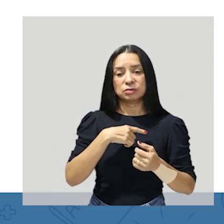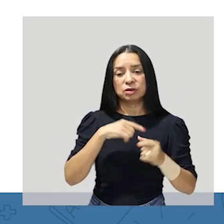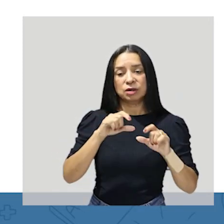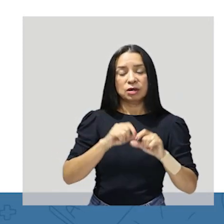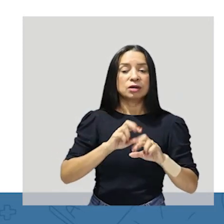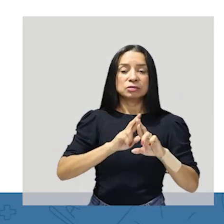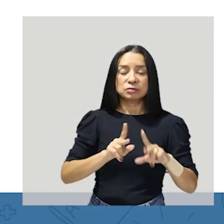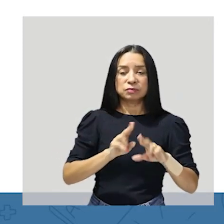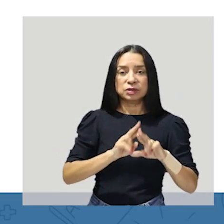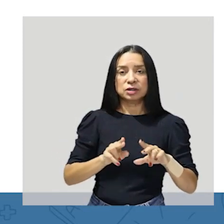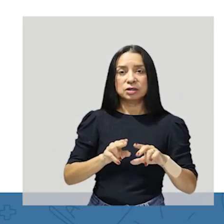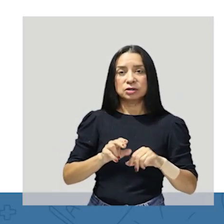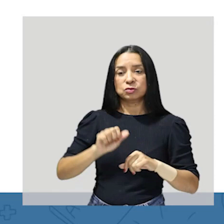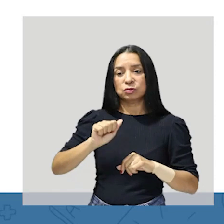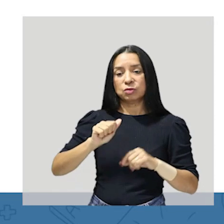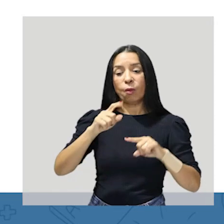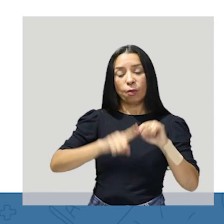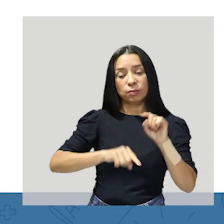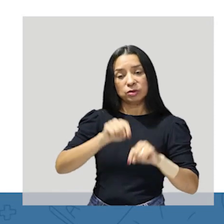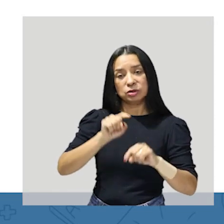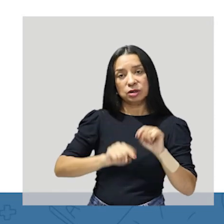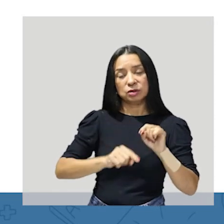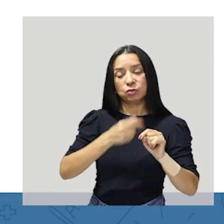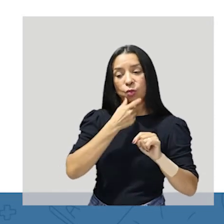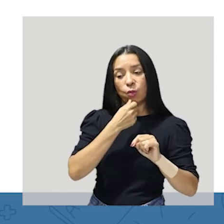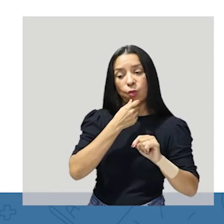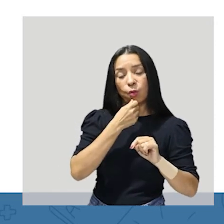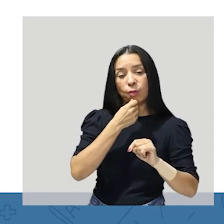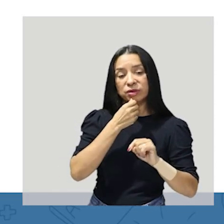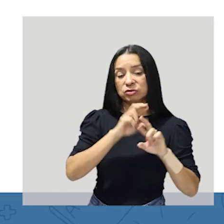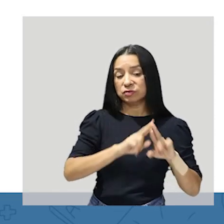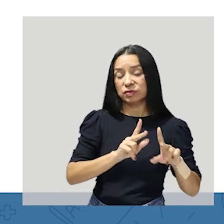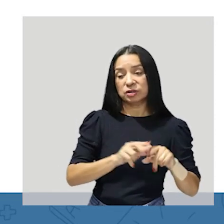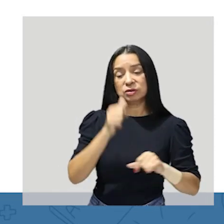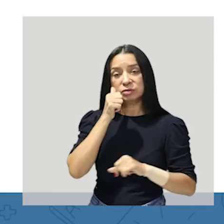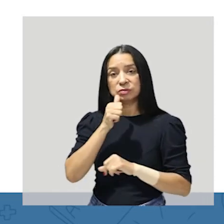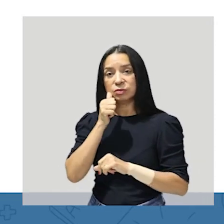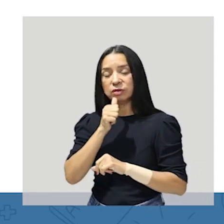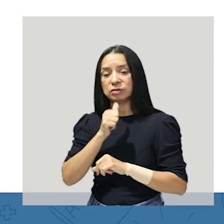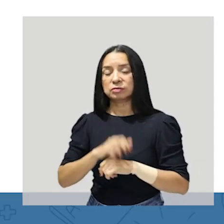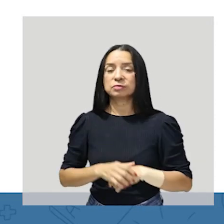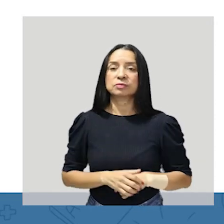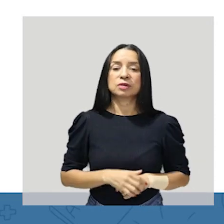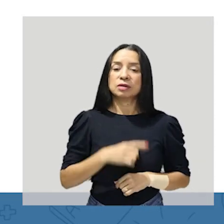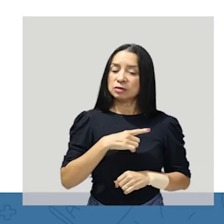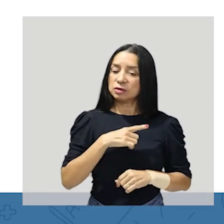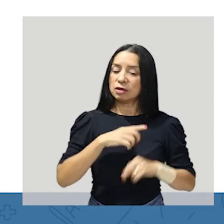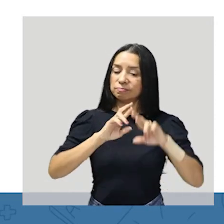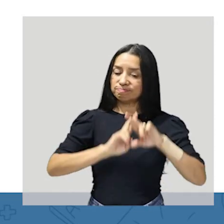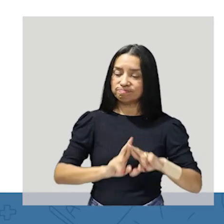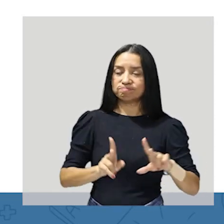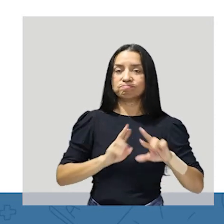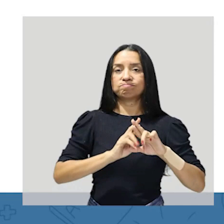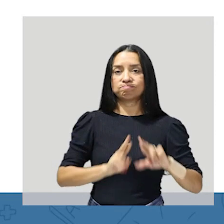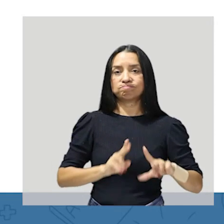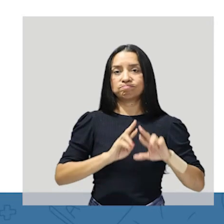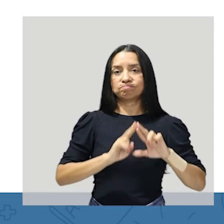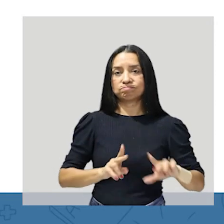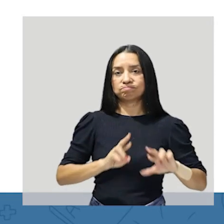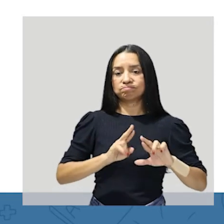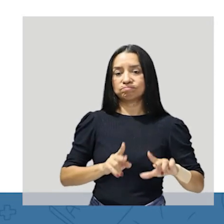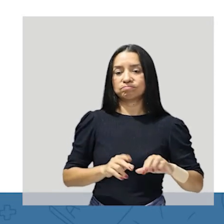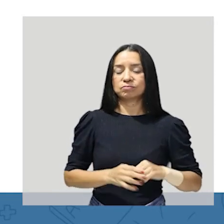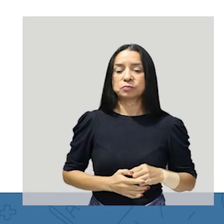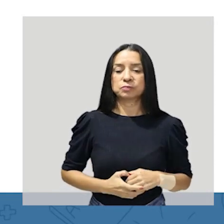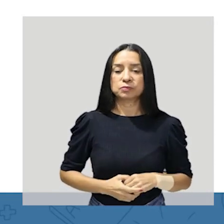aparelhos, tá? Os aparelhos para os homens são uns, para as mulheres são outros. Existe essa distinção dos aparelhos